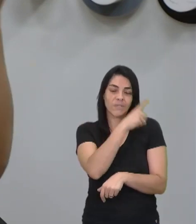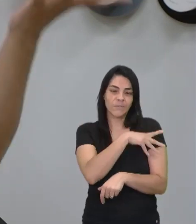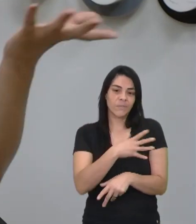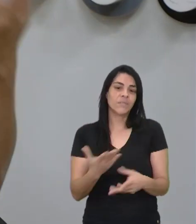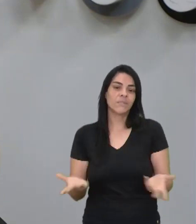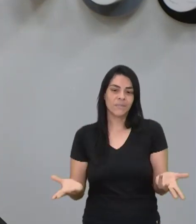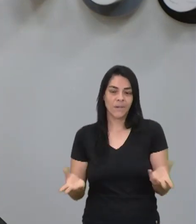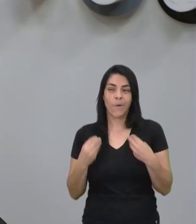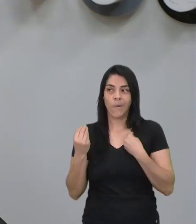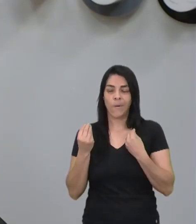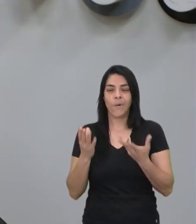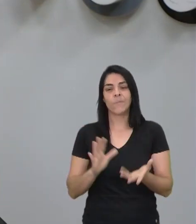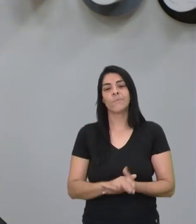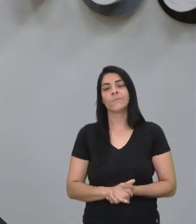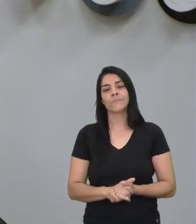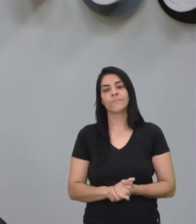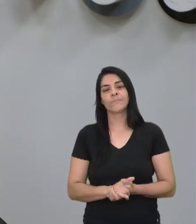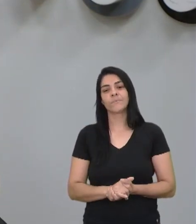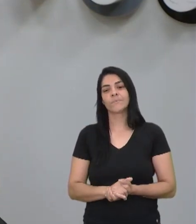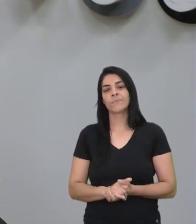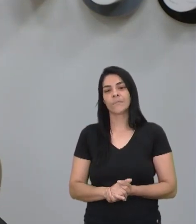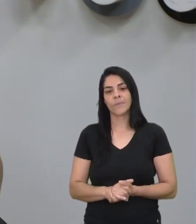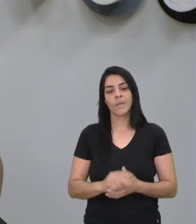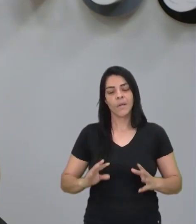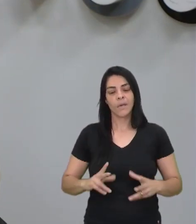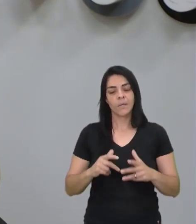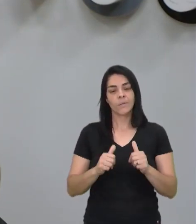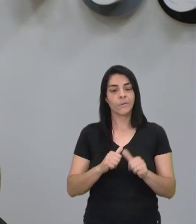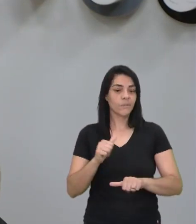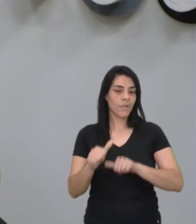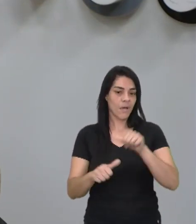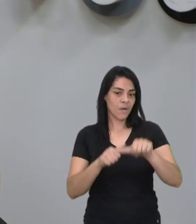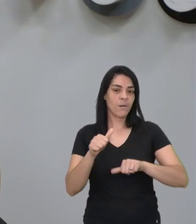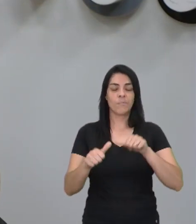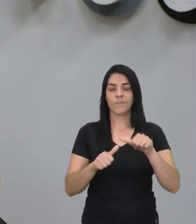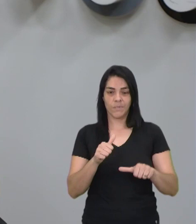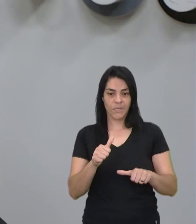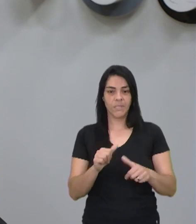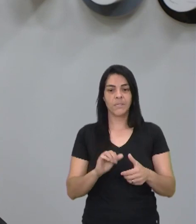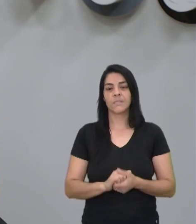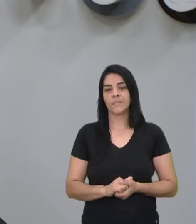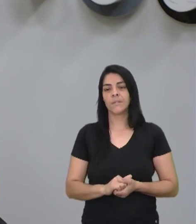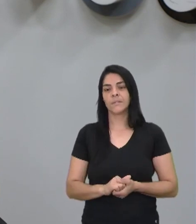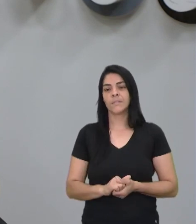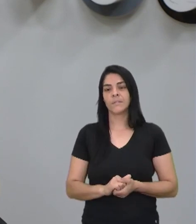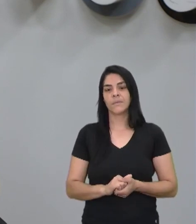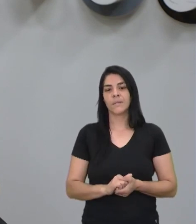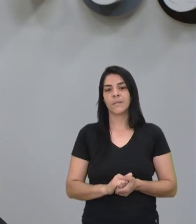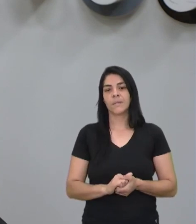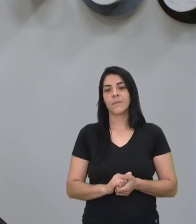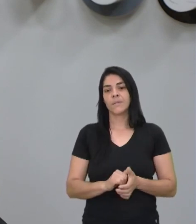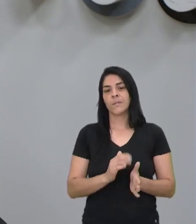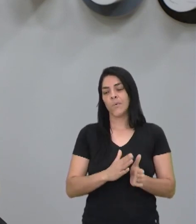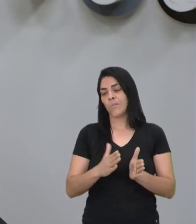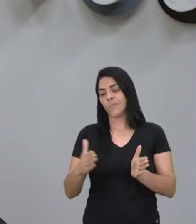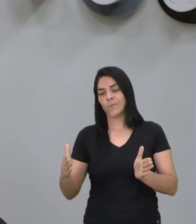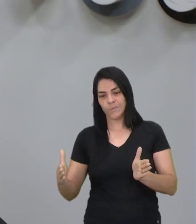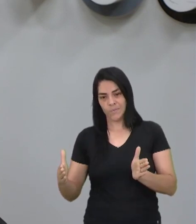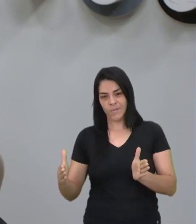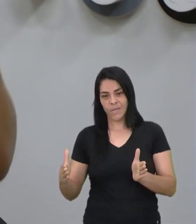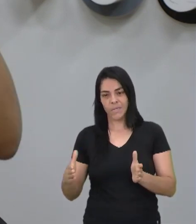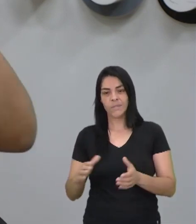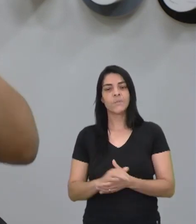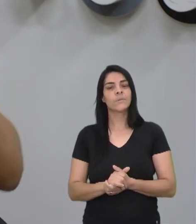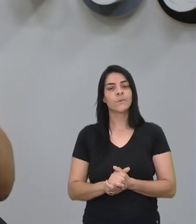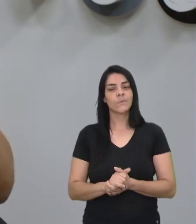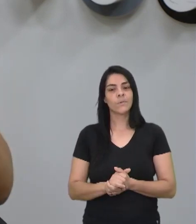Pô, né? Então, todas essas mudanças, né, esse chacoalhamento, são processos que quem está causando justamente